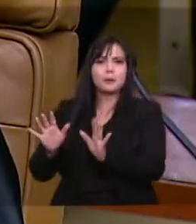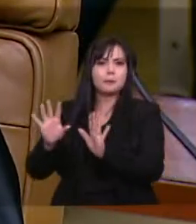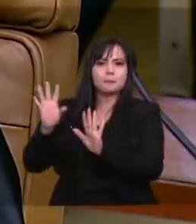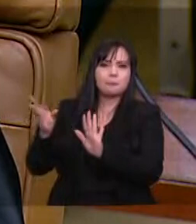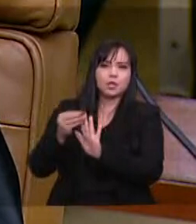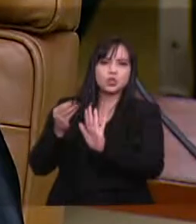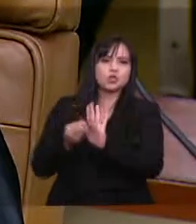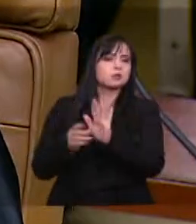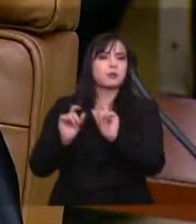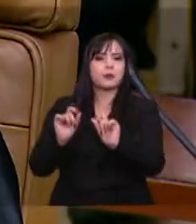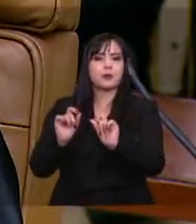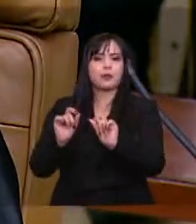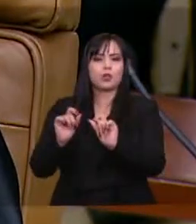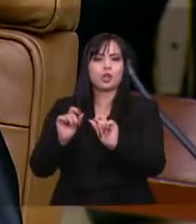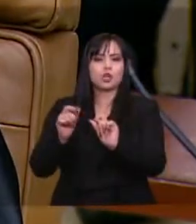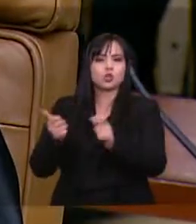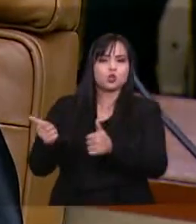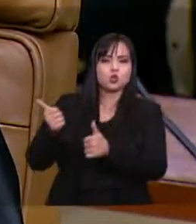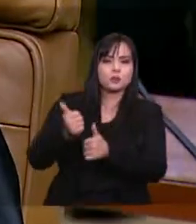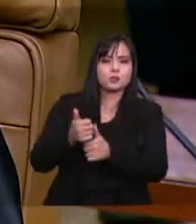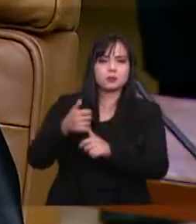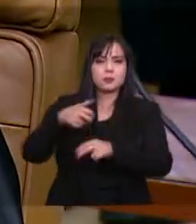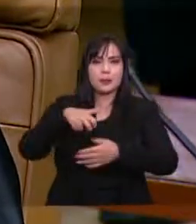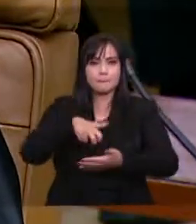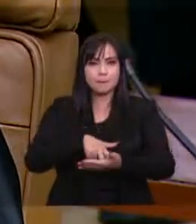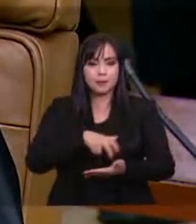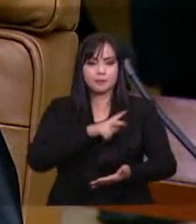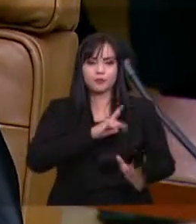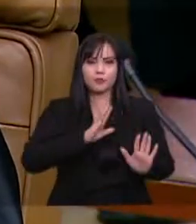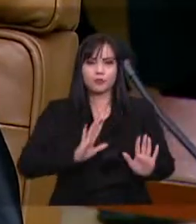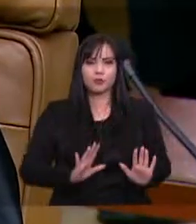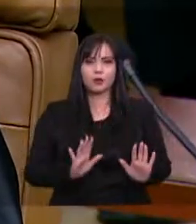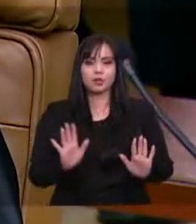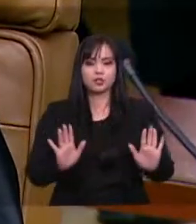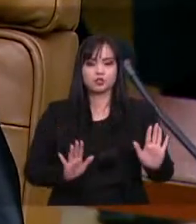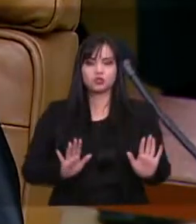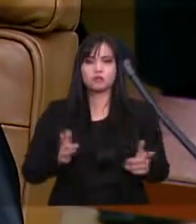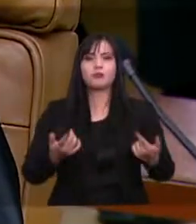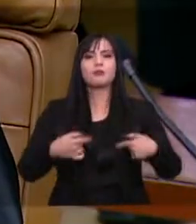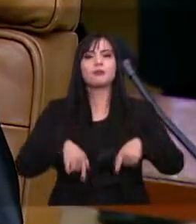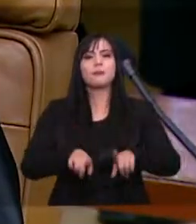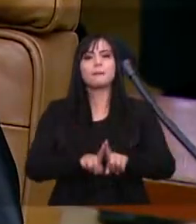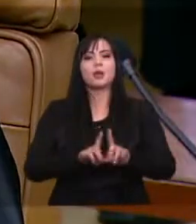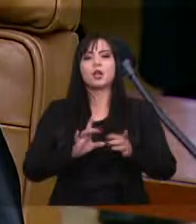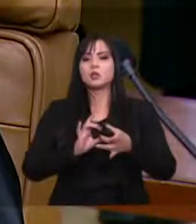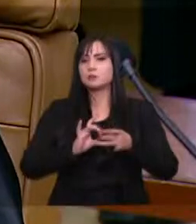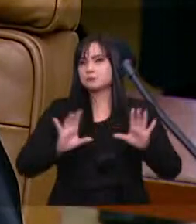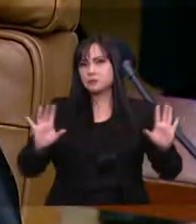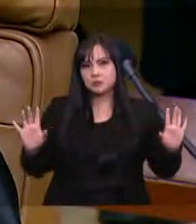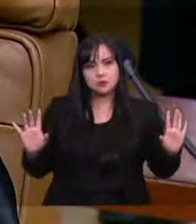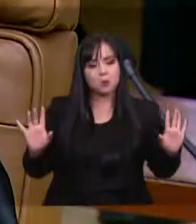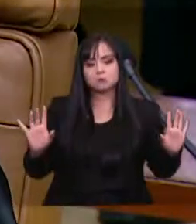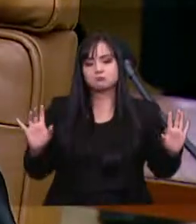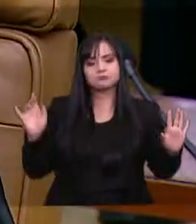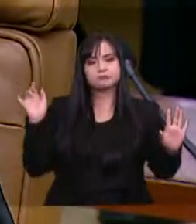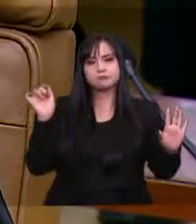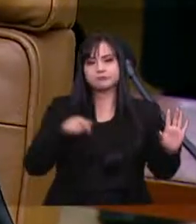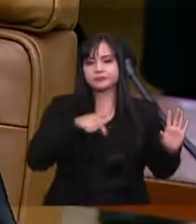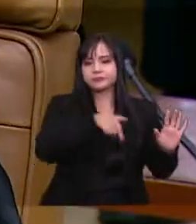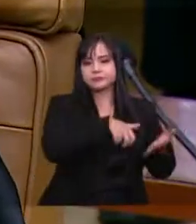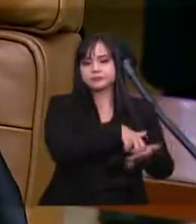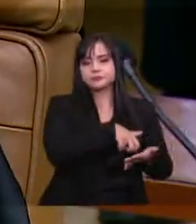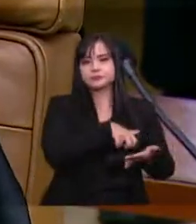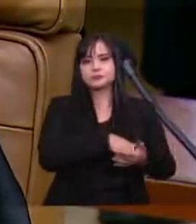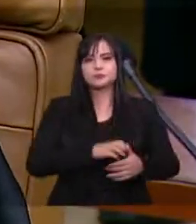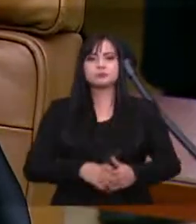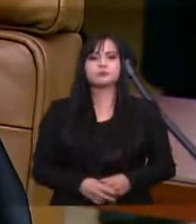preenchidos quer para substituição da pena privativa por restritiva tampouco a suspensão condicional da